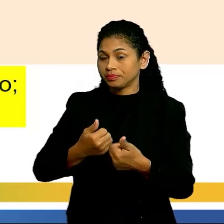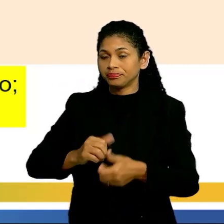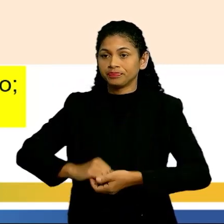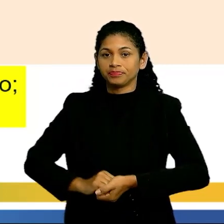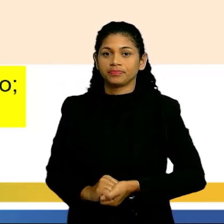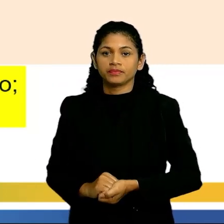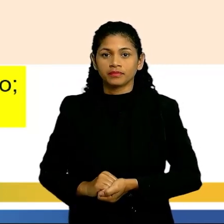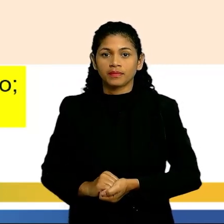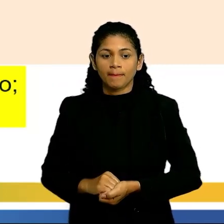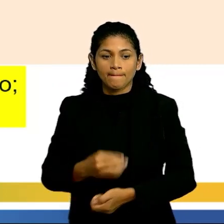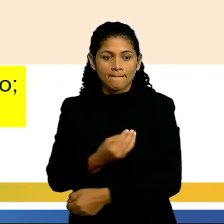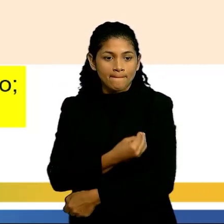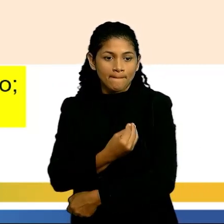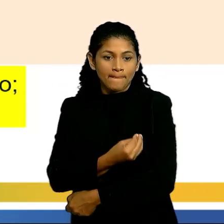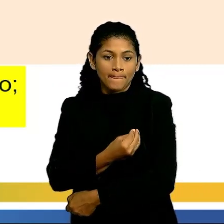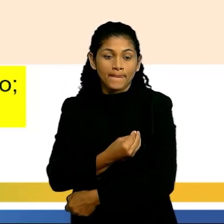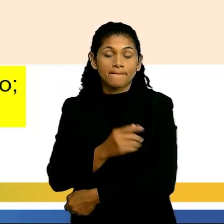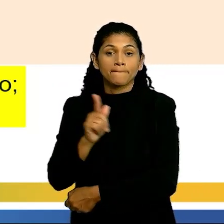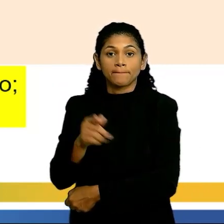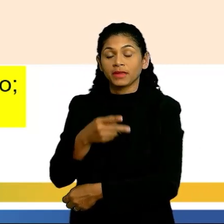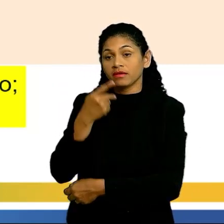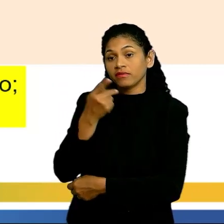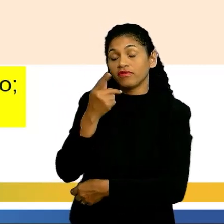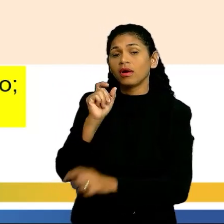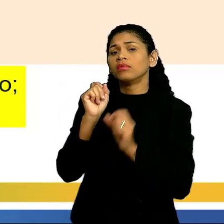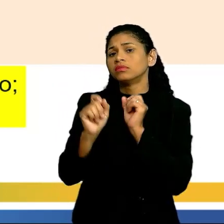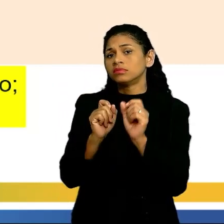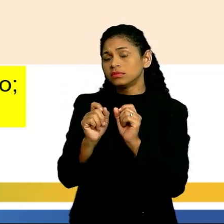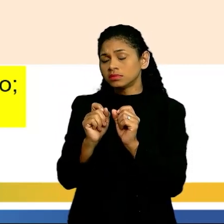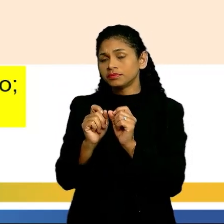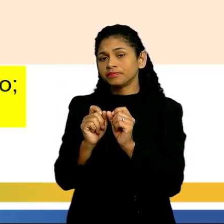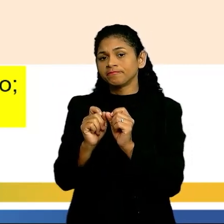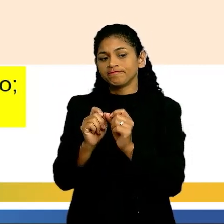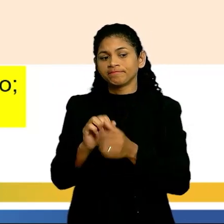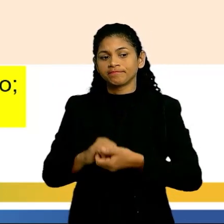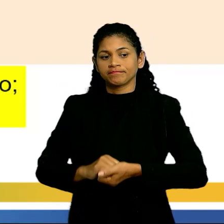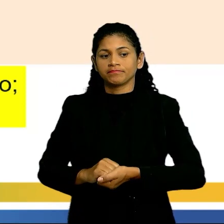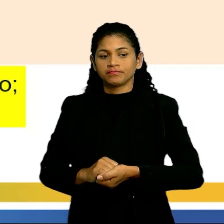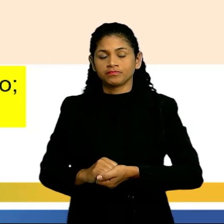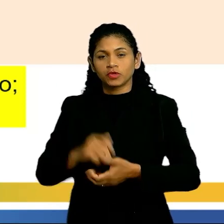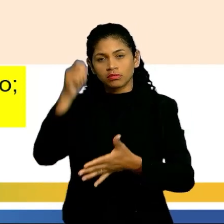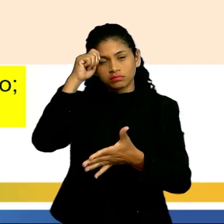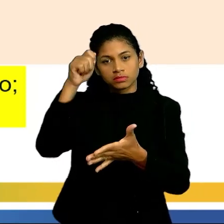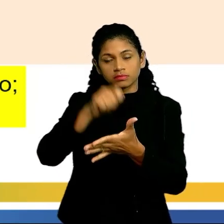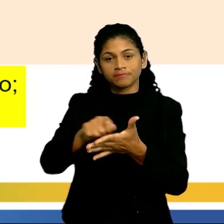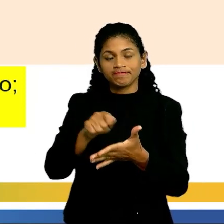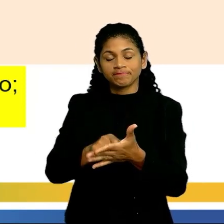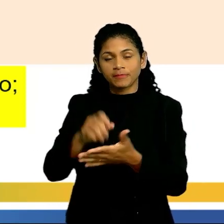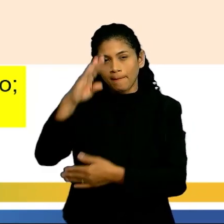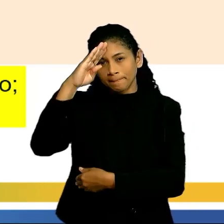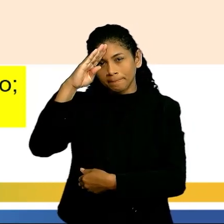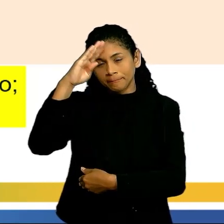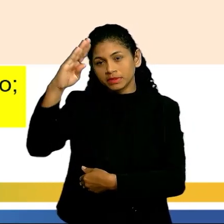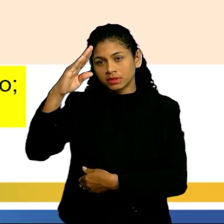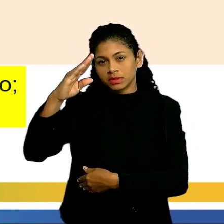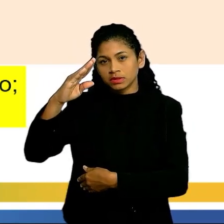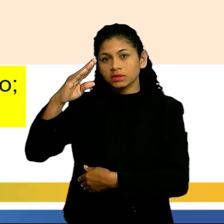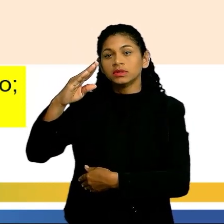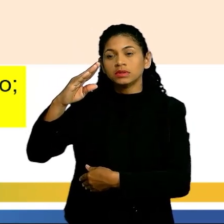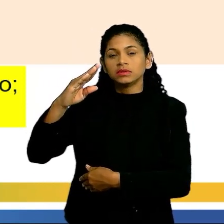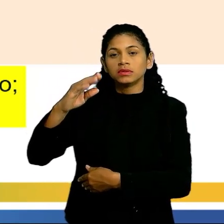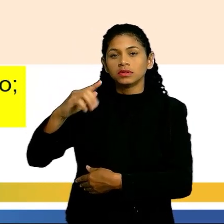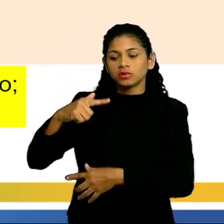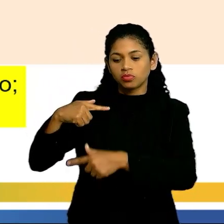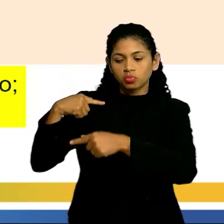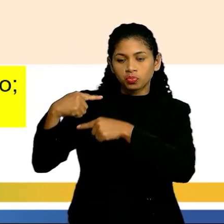ela deve ser vivida. Então, ele vai dizer o seguinte, ou pelo menos nos seus escritos, que principalmente a Genealogia da Moral